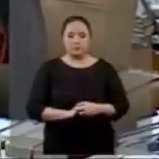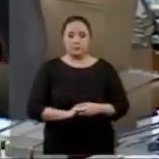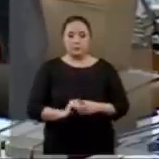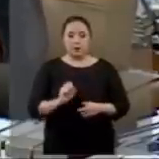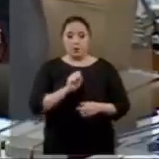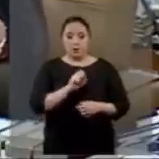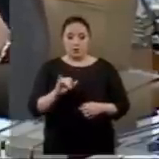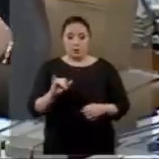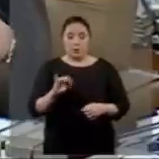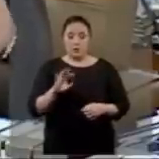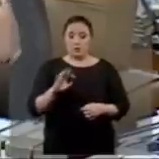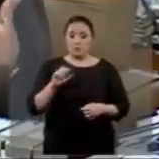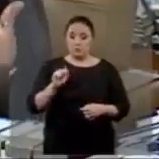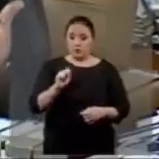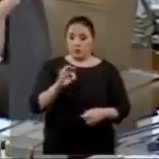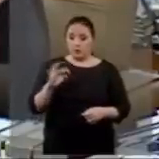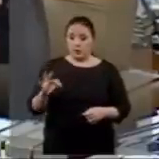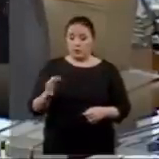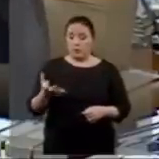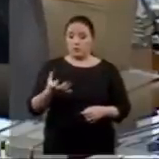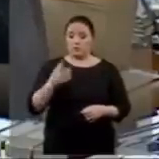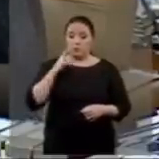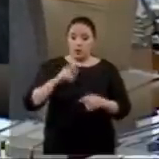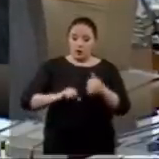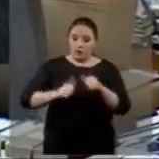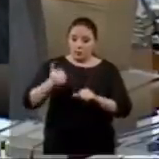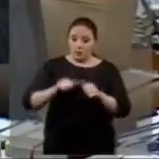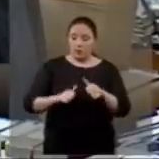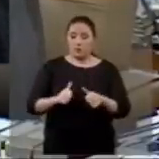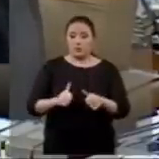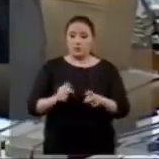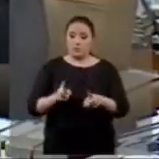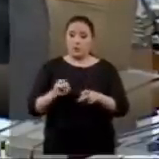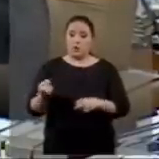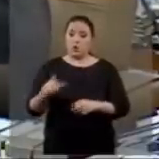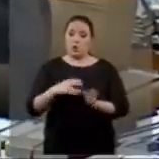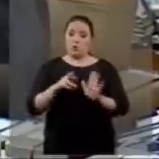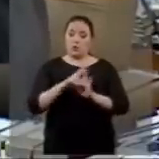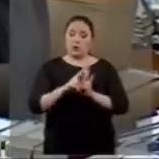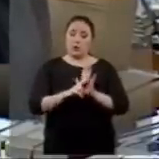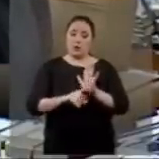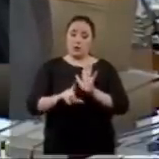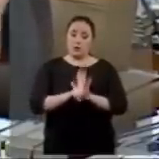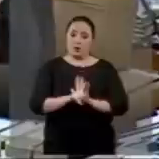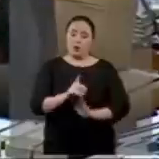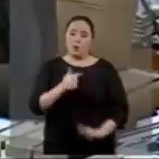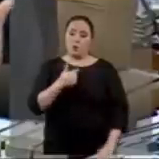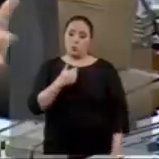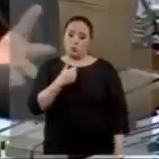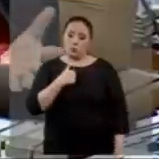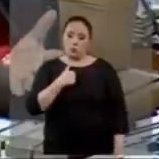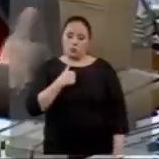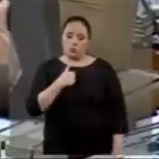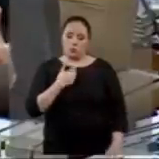tribunal entender de apreciar, considerados esses novos dispositivos, o que eu, com todo